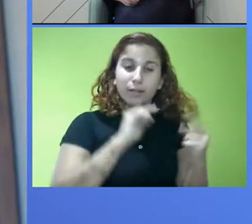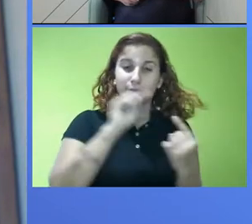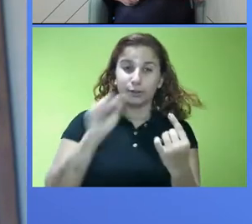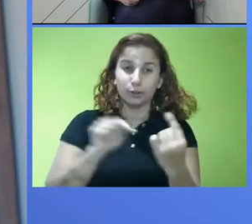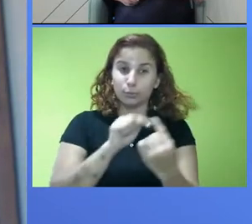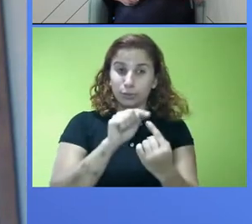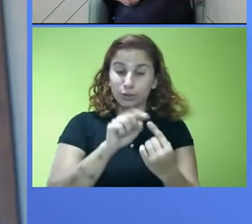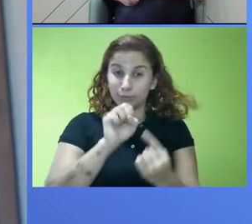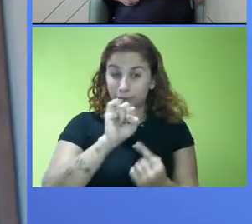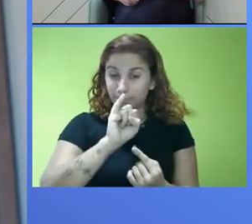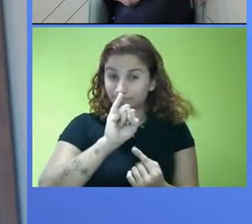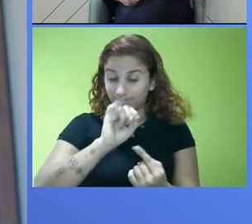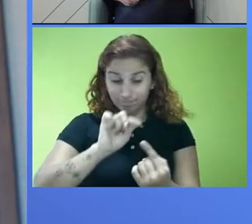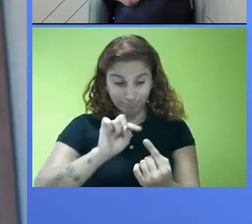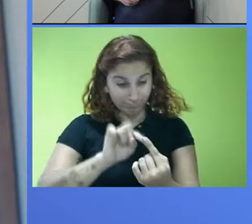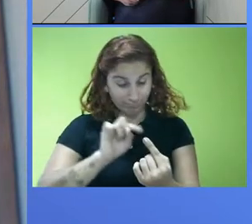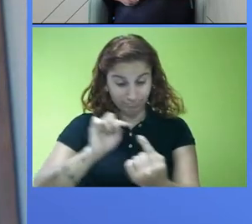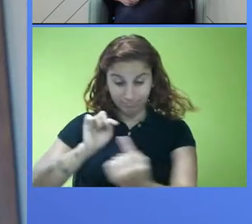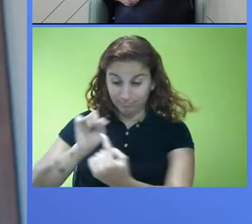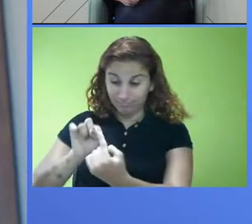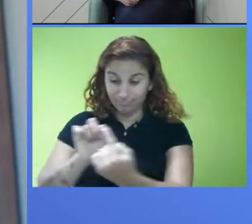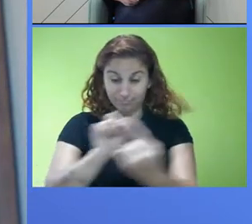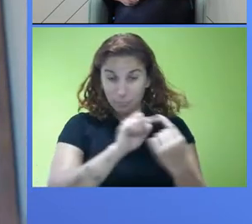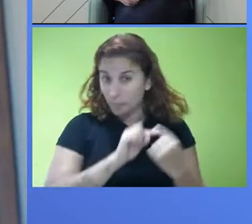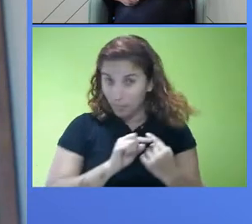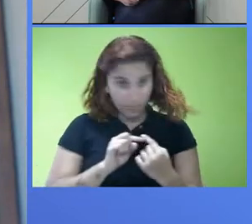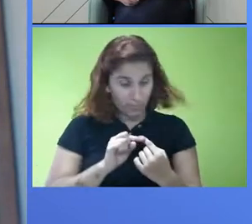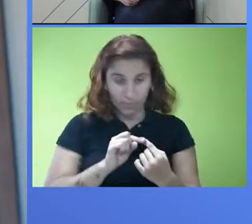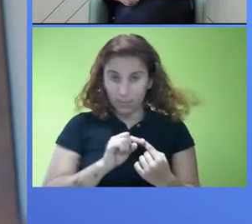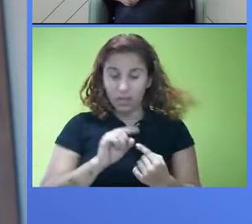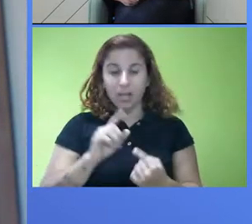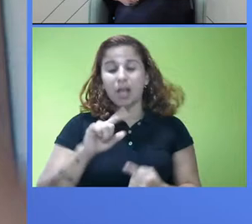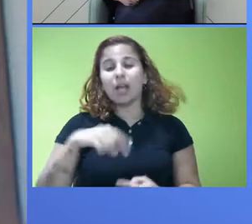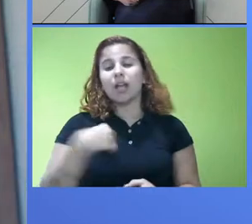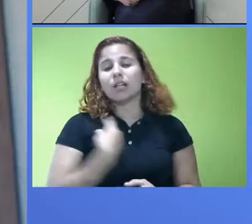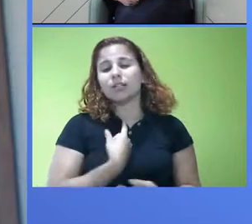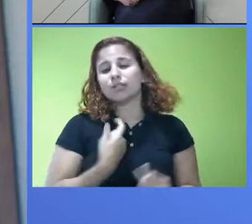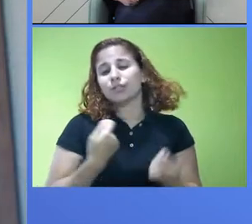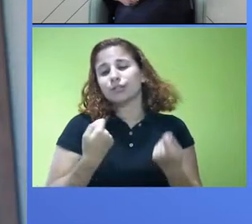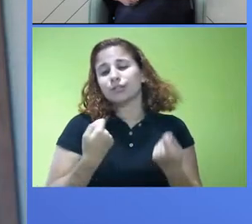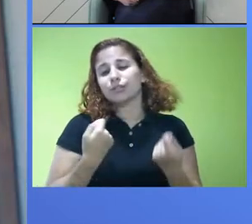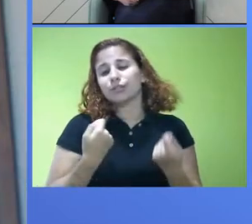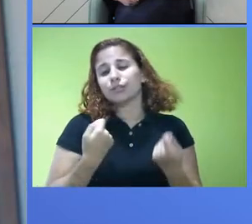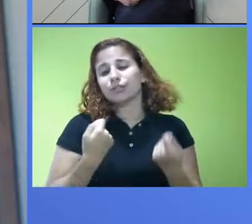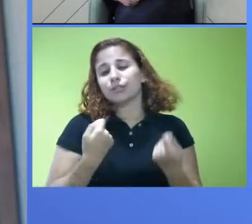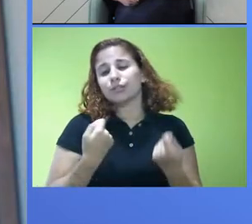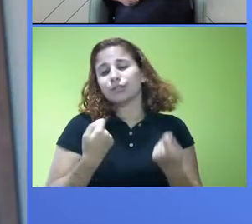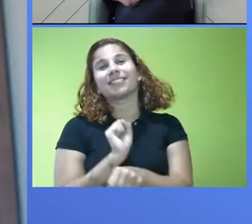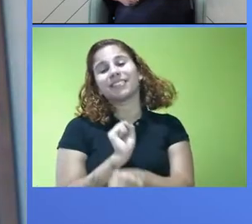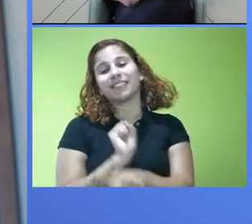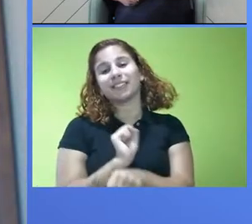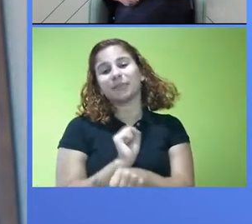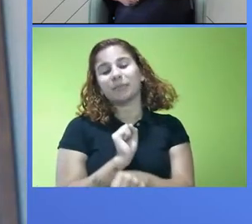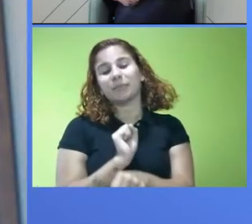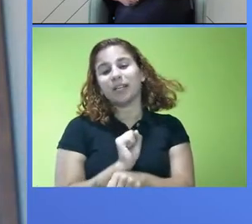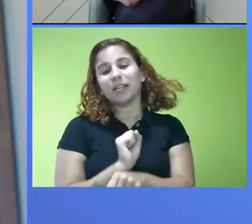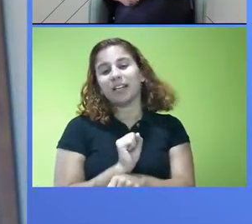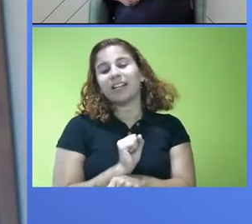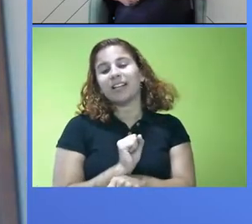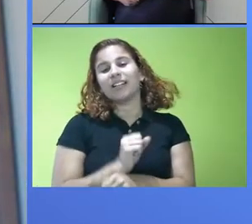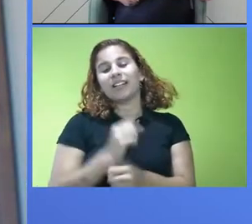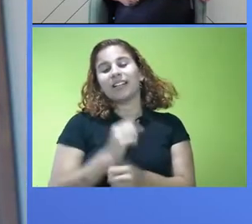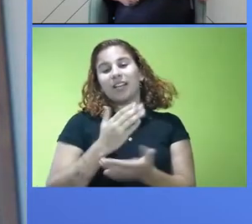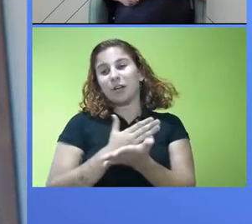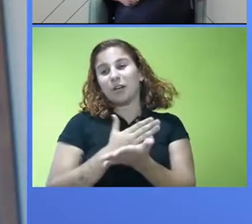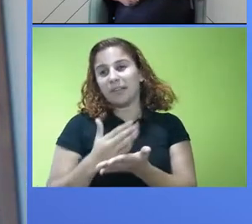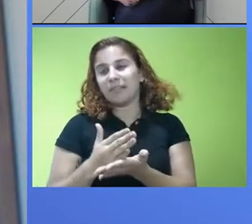quer dizer que a gente precisa, né, vamos esperar as condições ideais de temperatura e pressão para